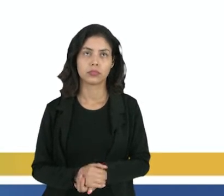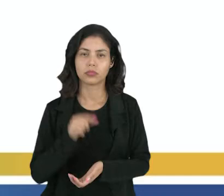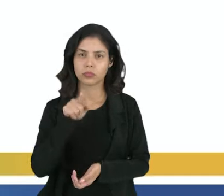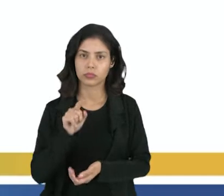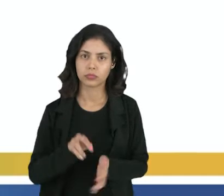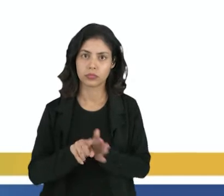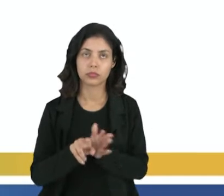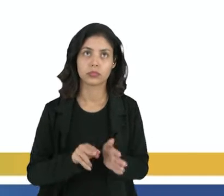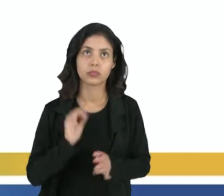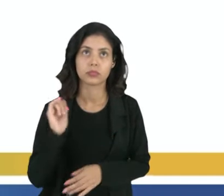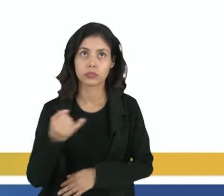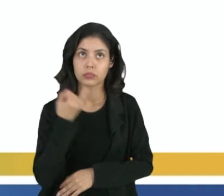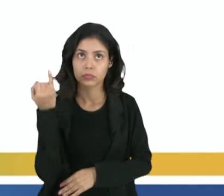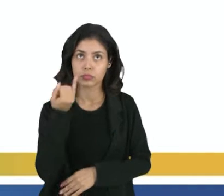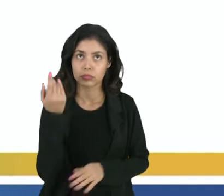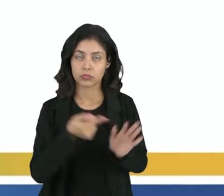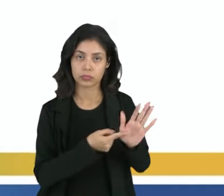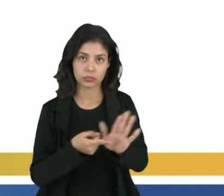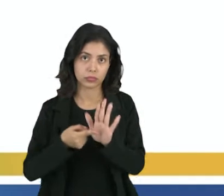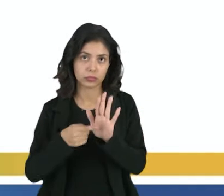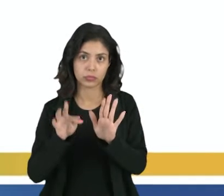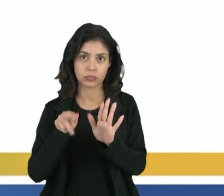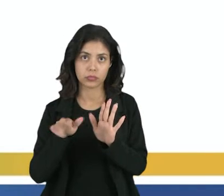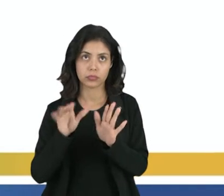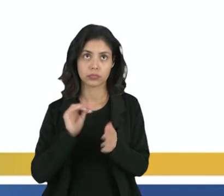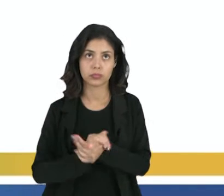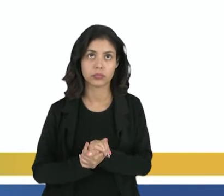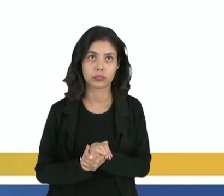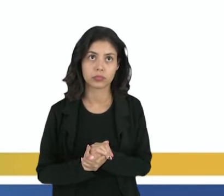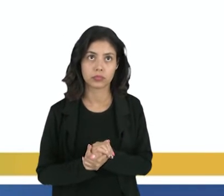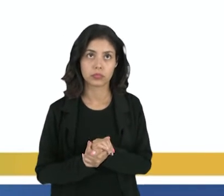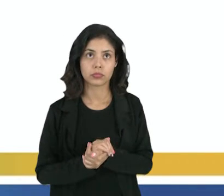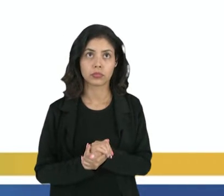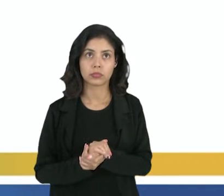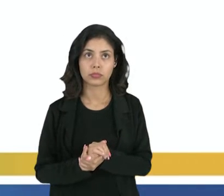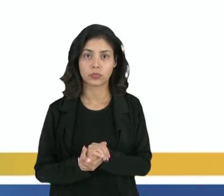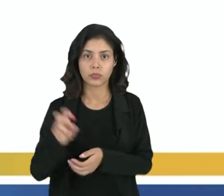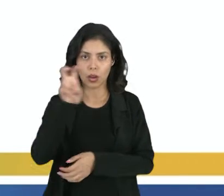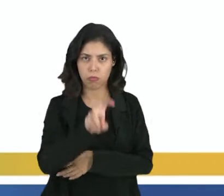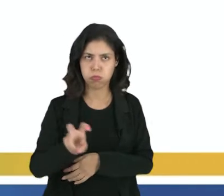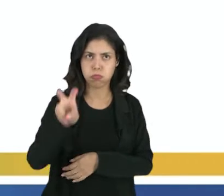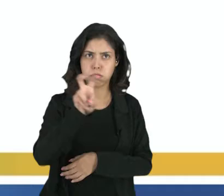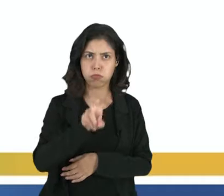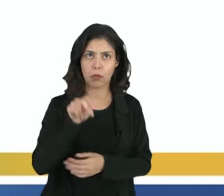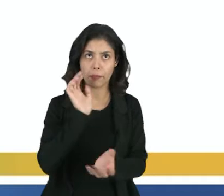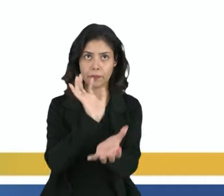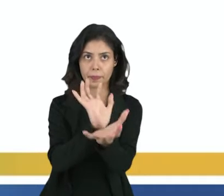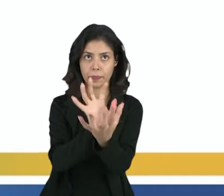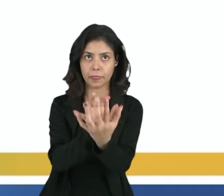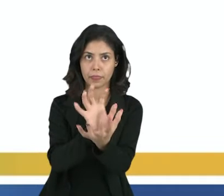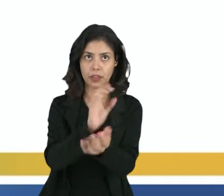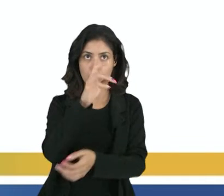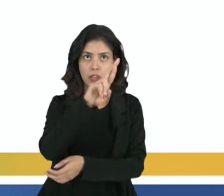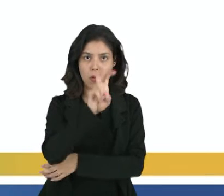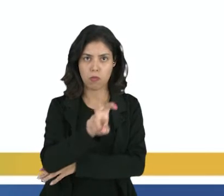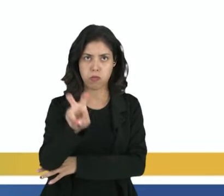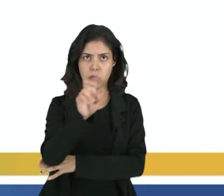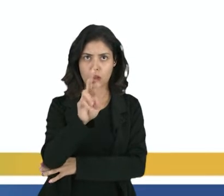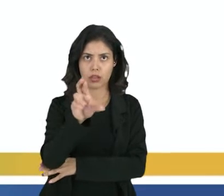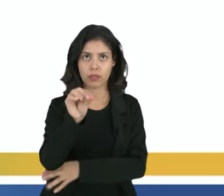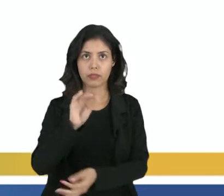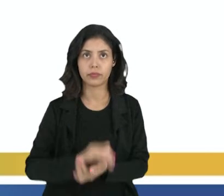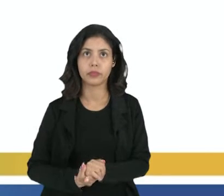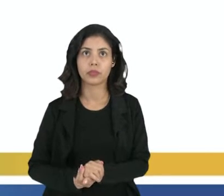desse bioma, os principais representantes da fauna são as cobras, em especial a jararaca e a